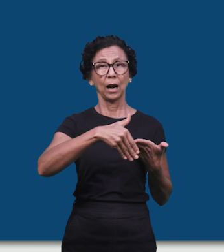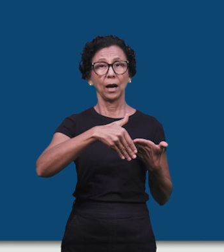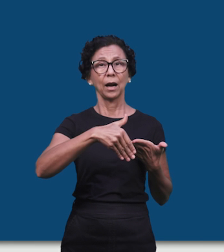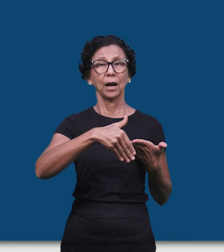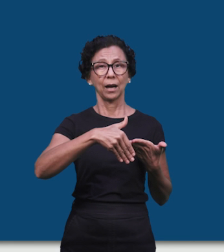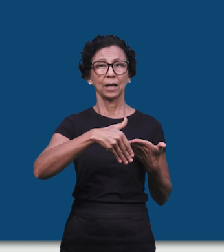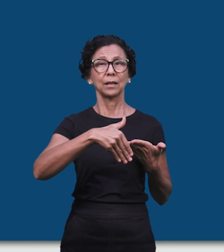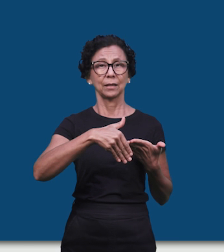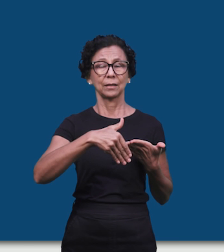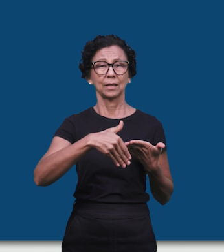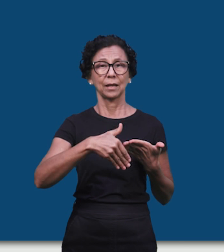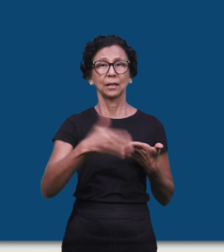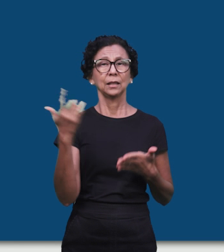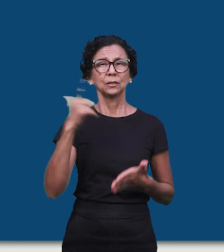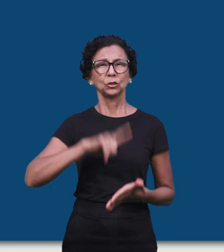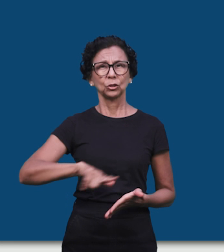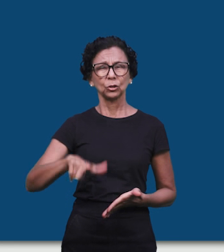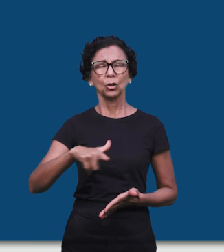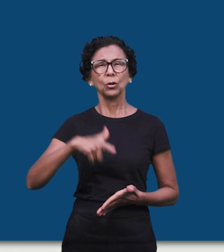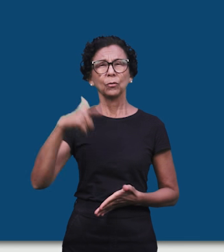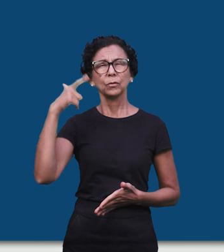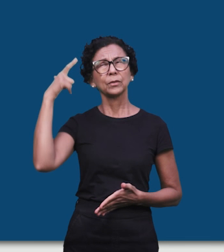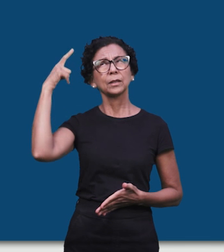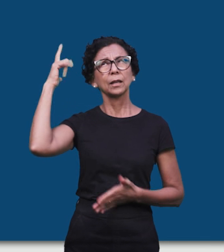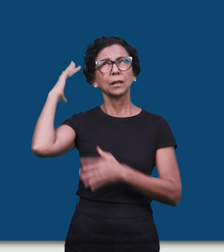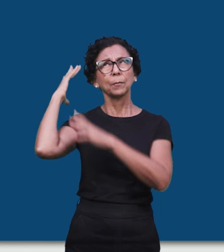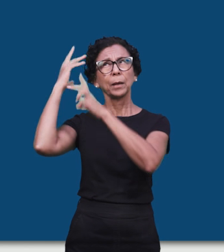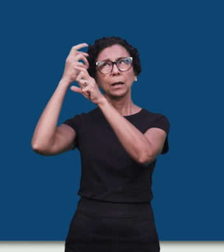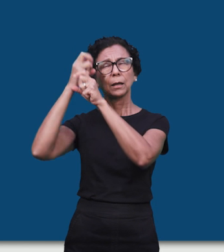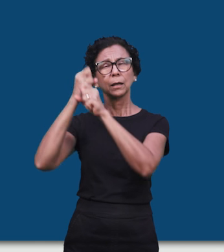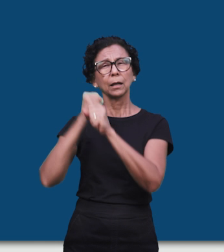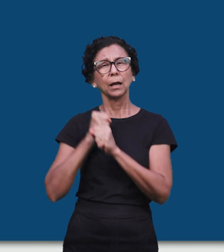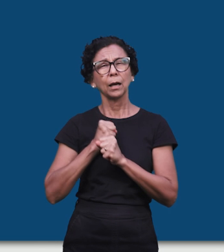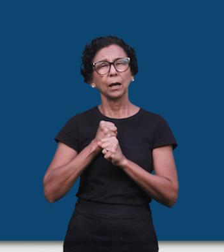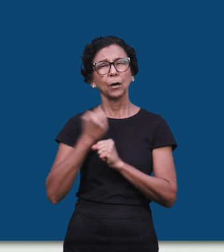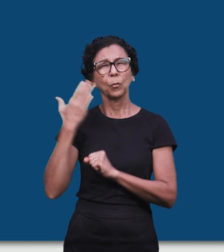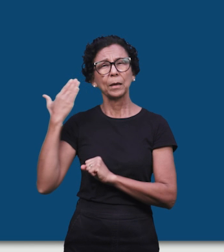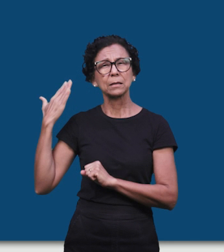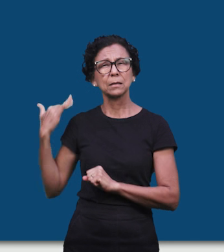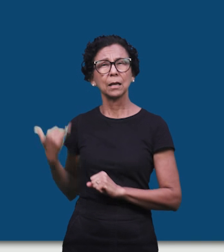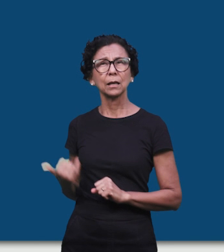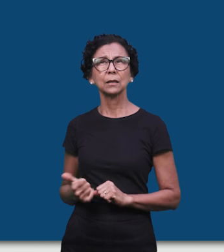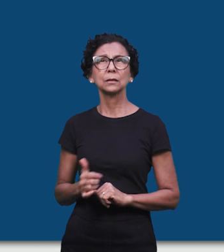Recuar, voltar ao passado. Está aqui projetado, os irmãos. Vamos ler juntos aqui.